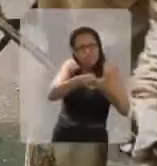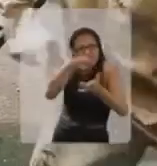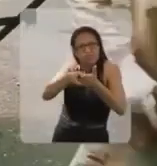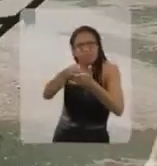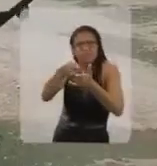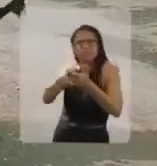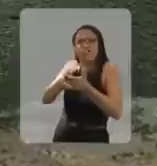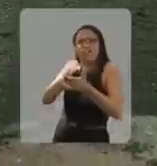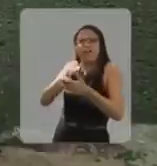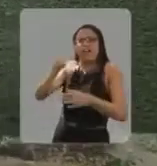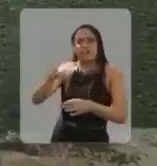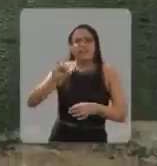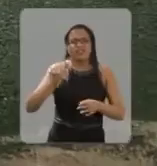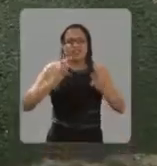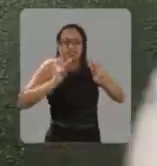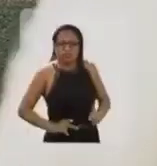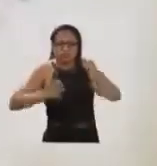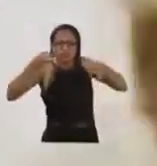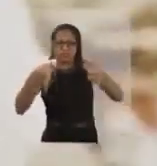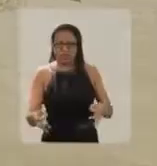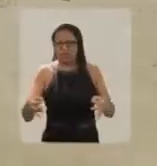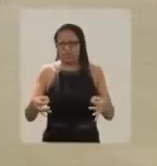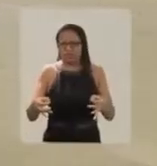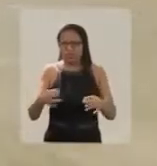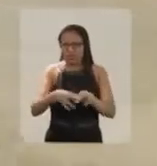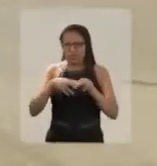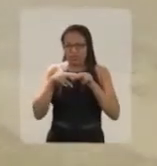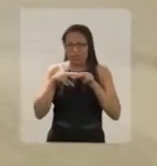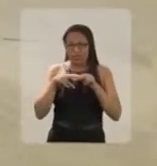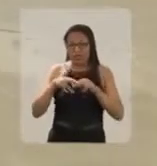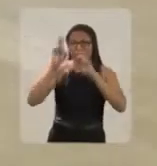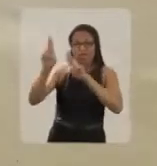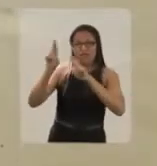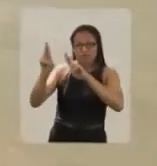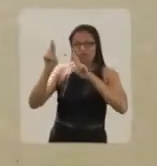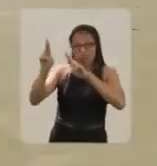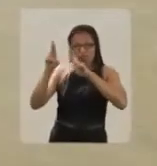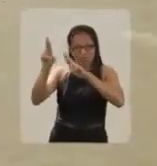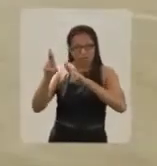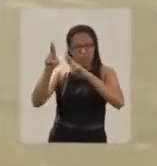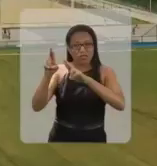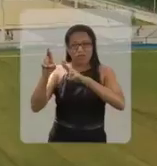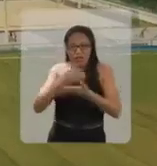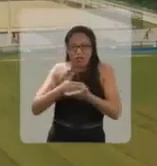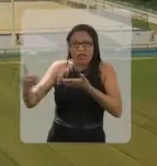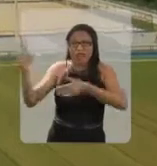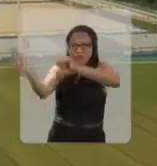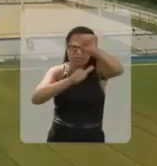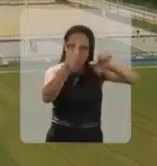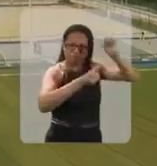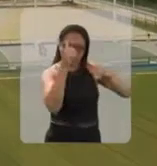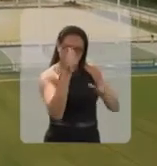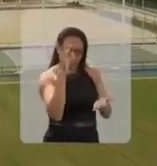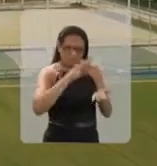política pública entrará em funcionamento. A esperança começa a se transformar em realidade.